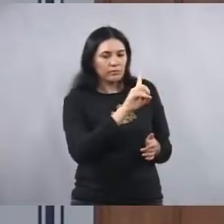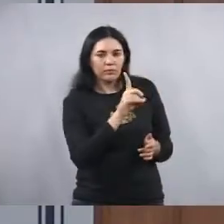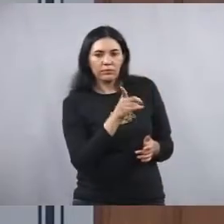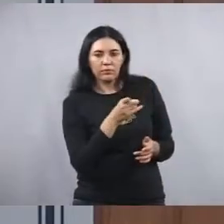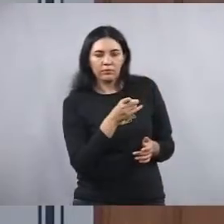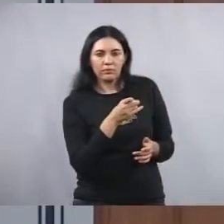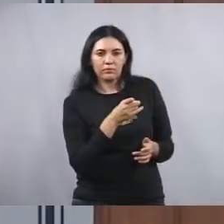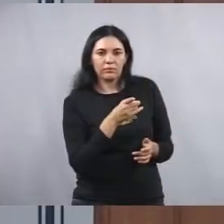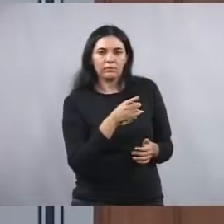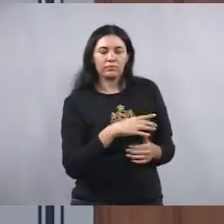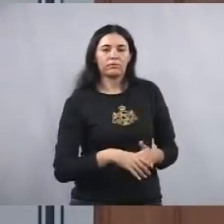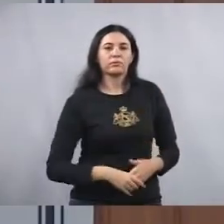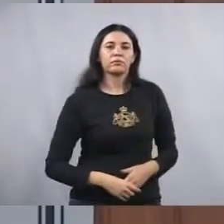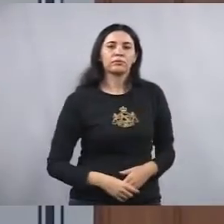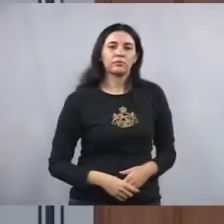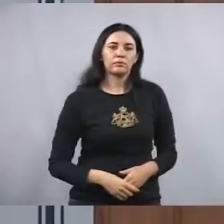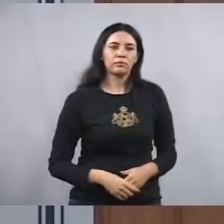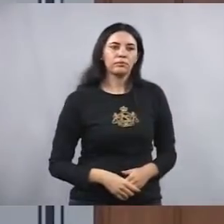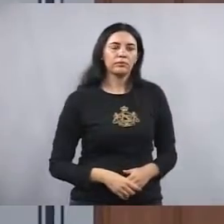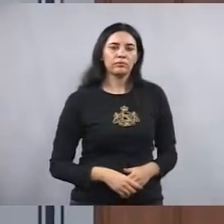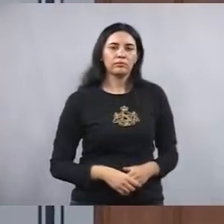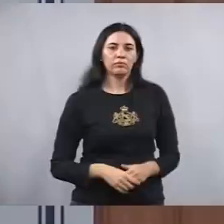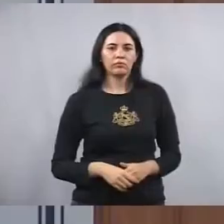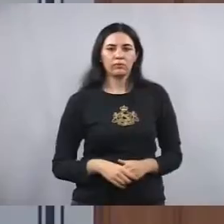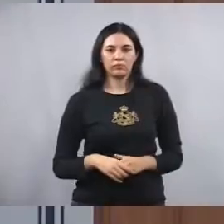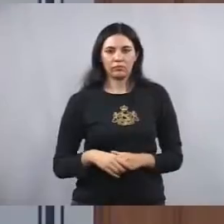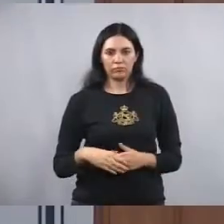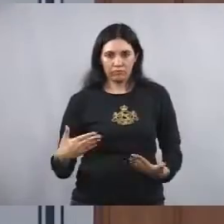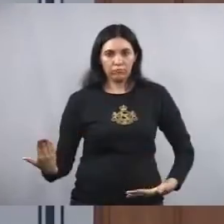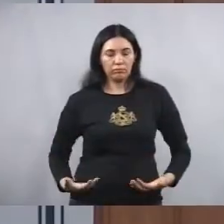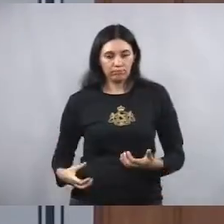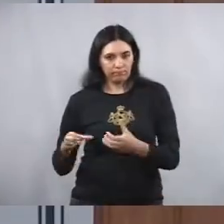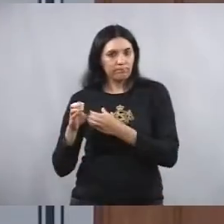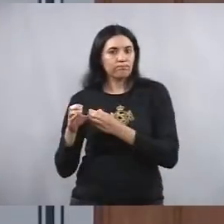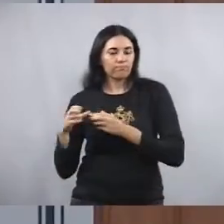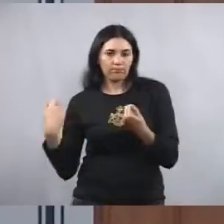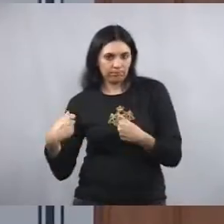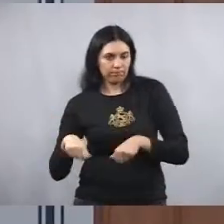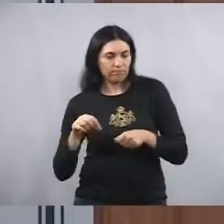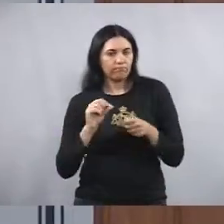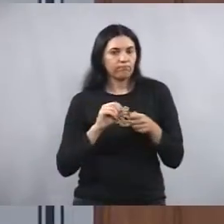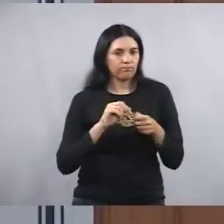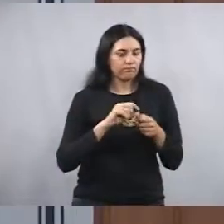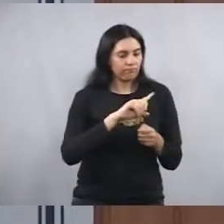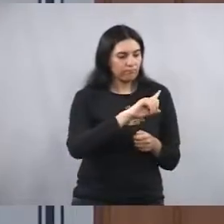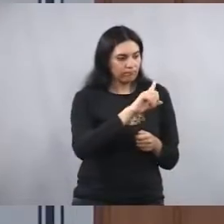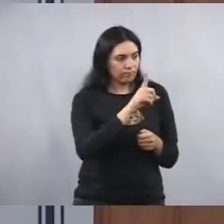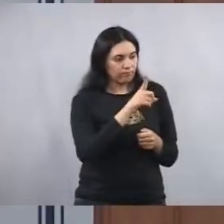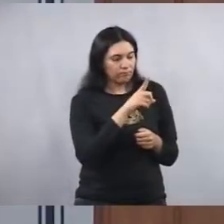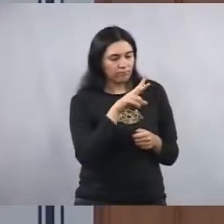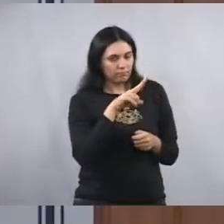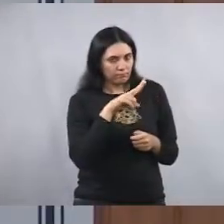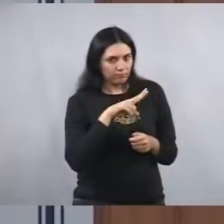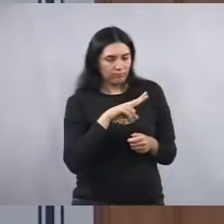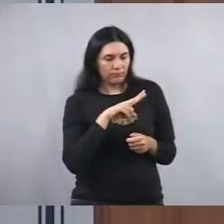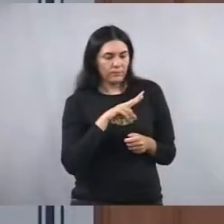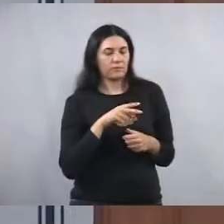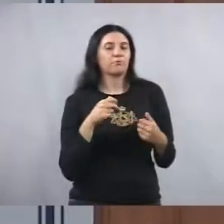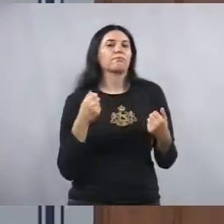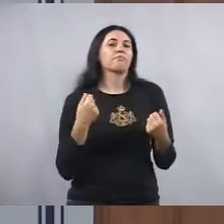pode dar conta da situação bom então eu acho que é má administração